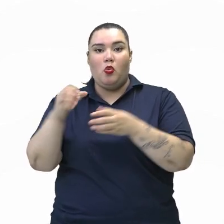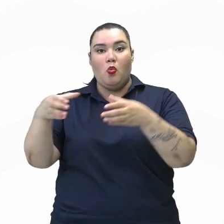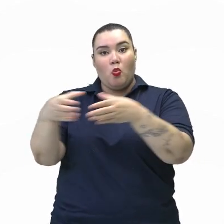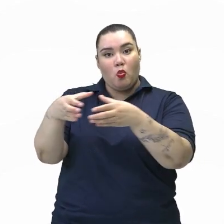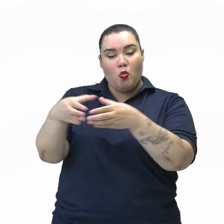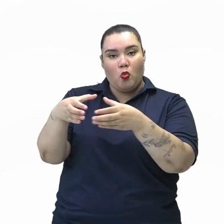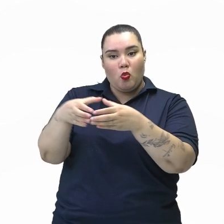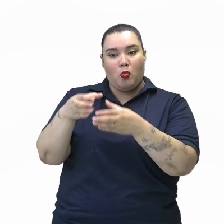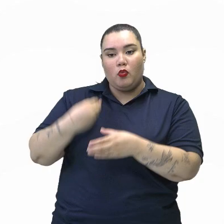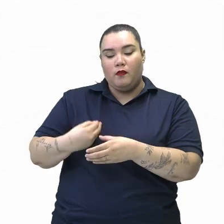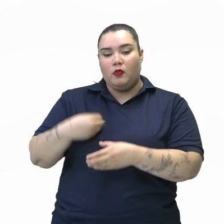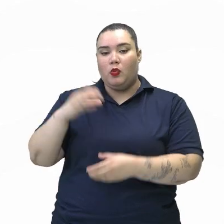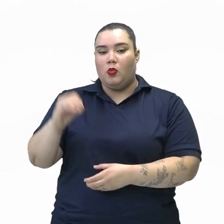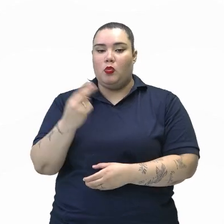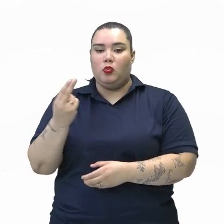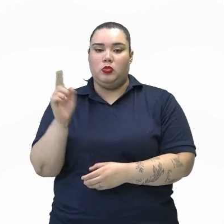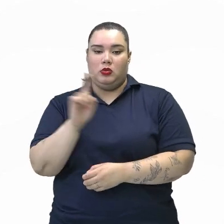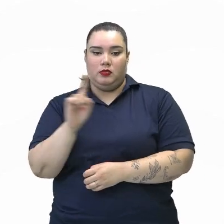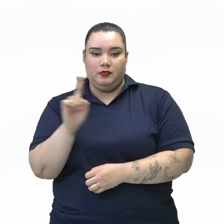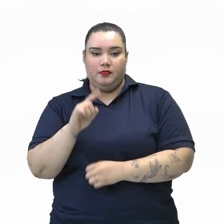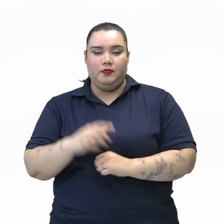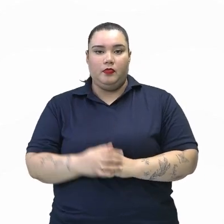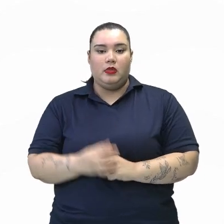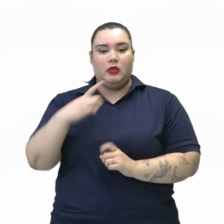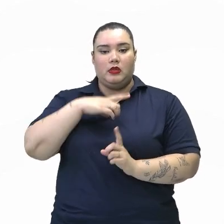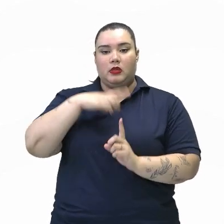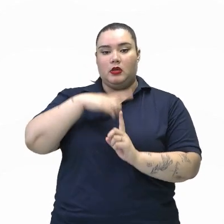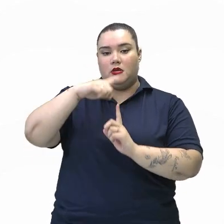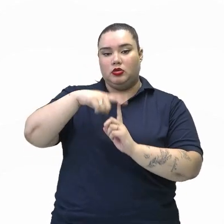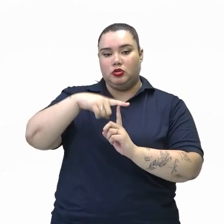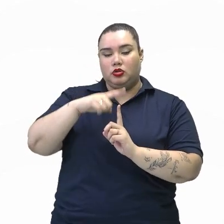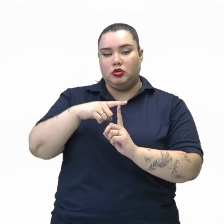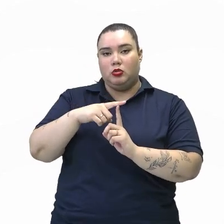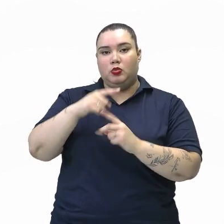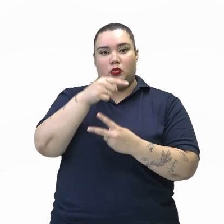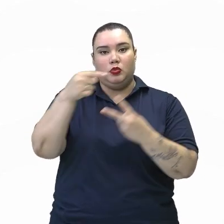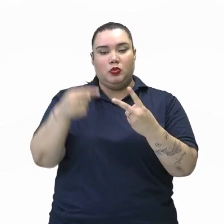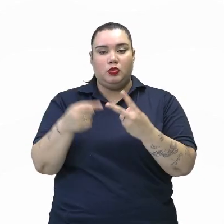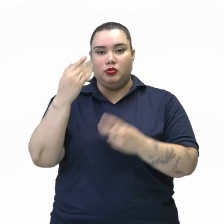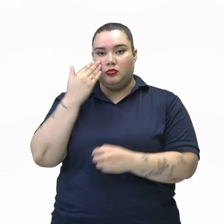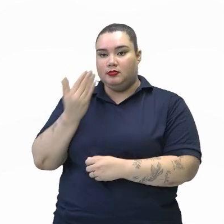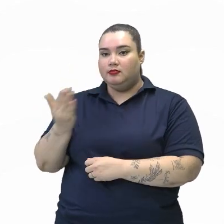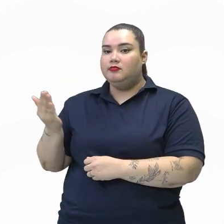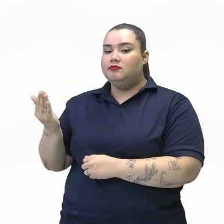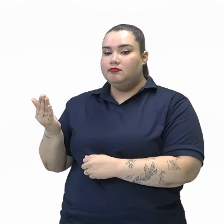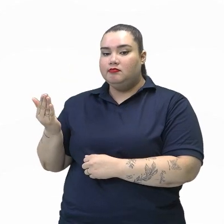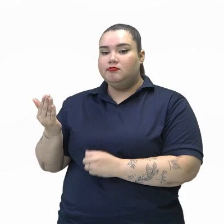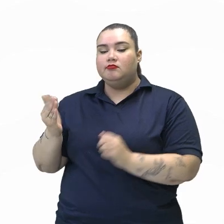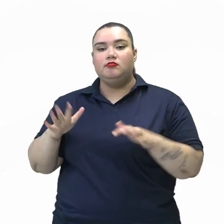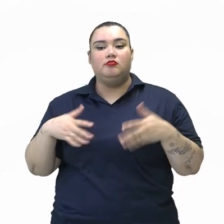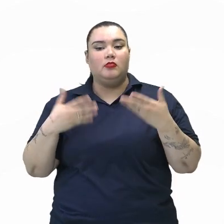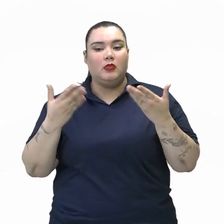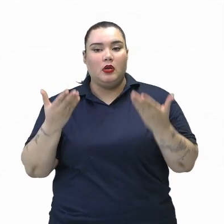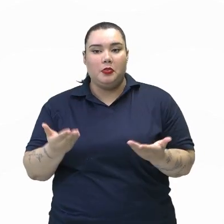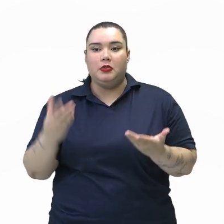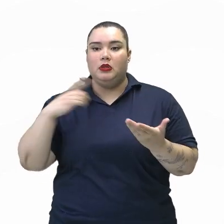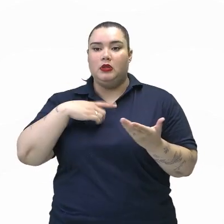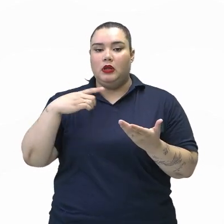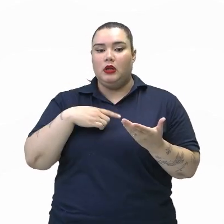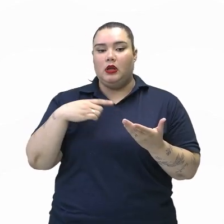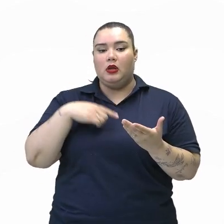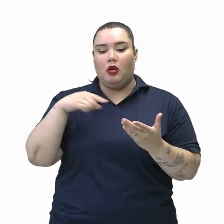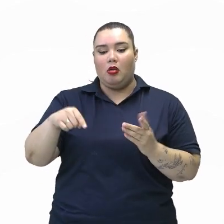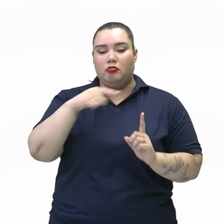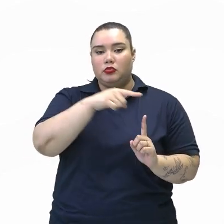grupos, ou não. Eles são autotróficos ou heterotróficos. Então, eles têm organismos,